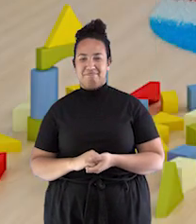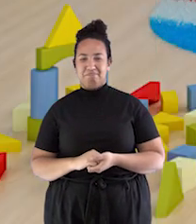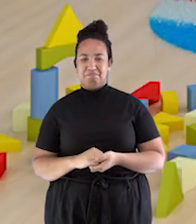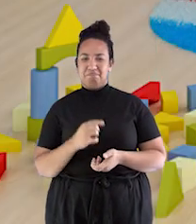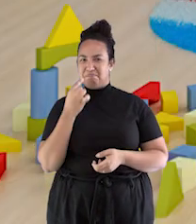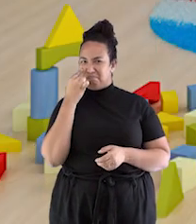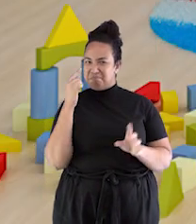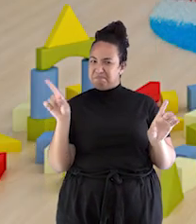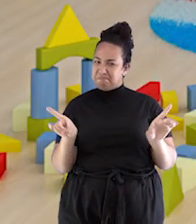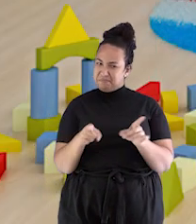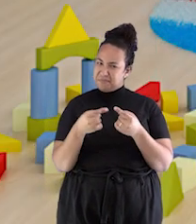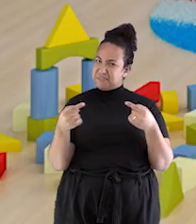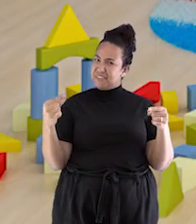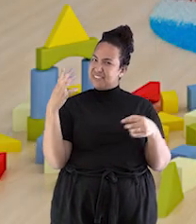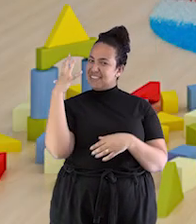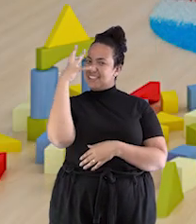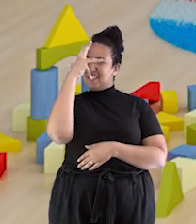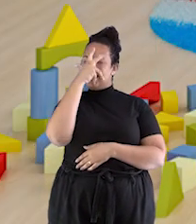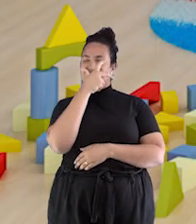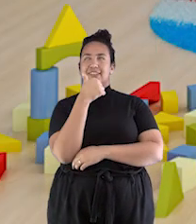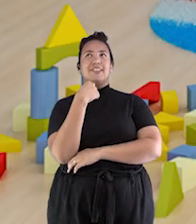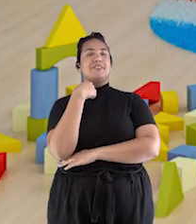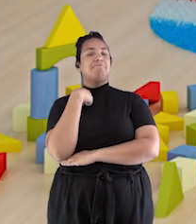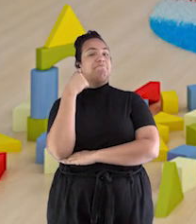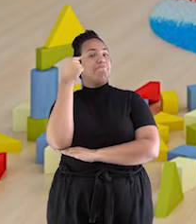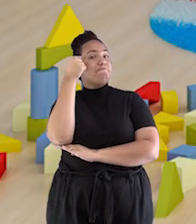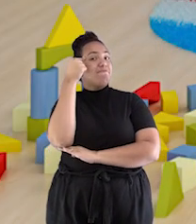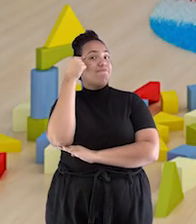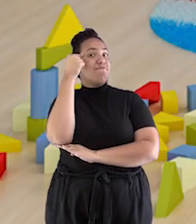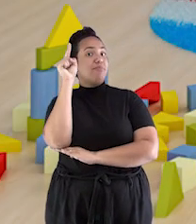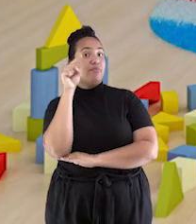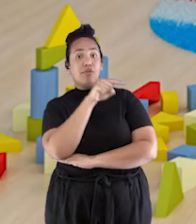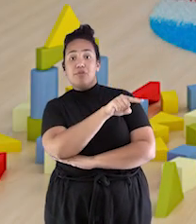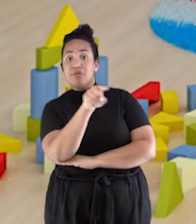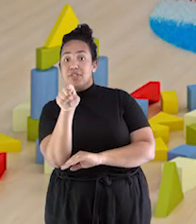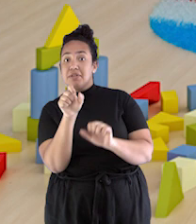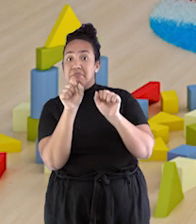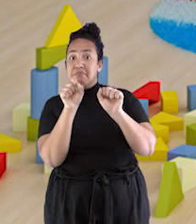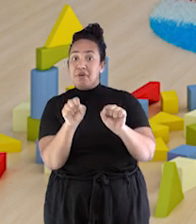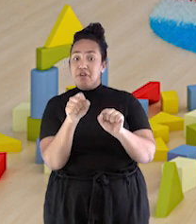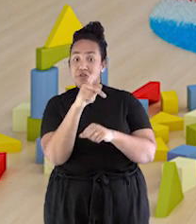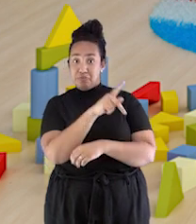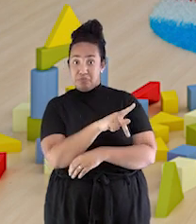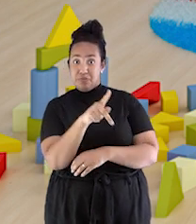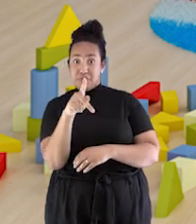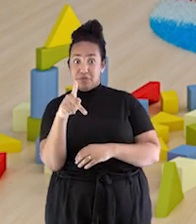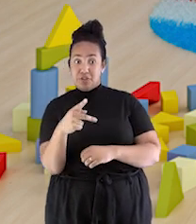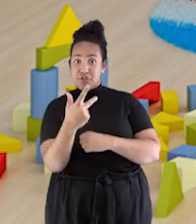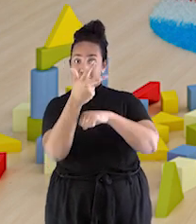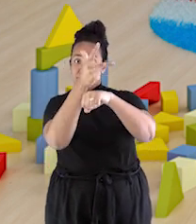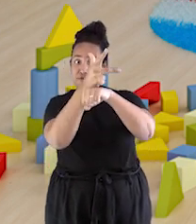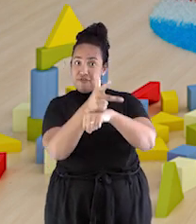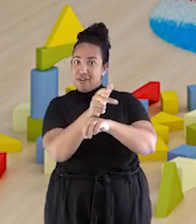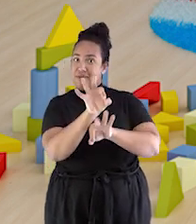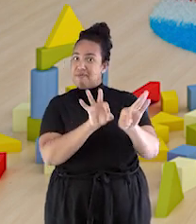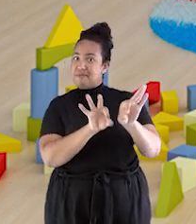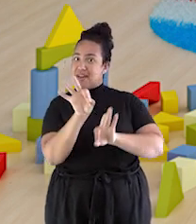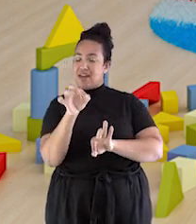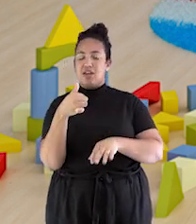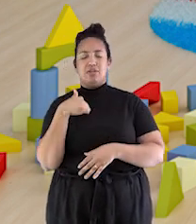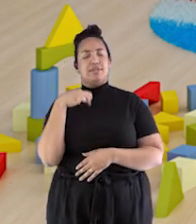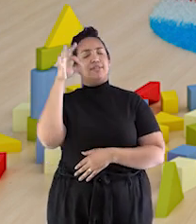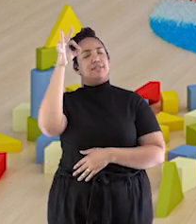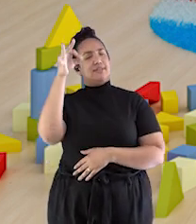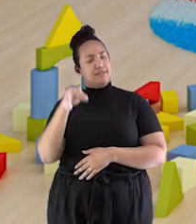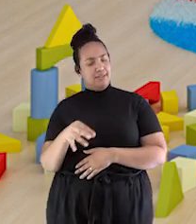Tchau. Que linda essa música. Tive uma ideia. Que tal você gravar um recadinho pro seu professor ou professora? Eu tenho certeza